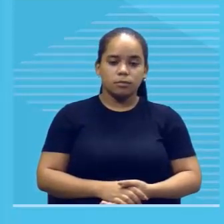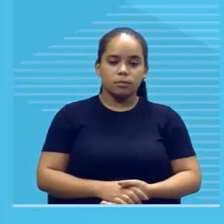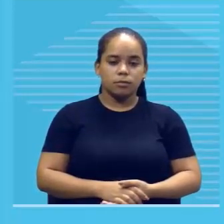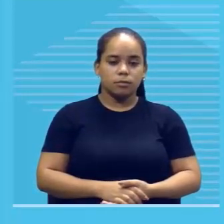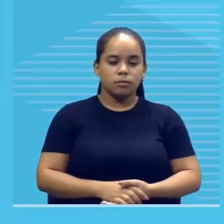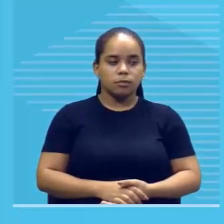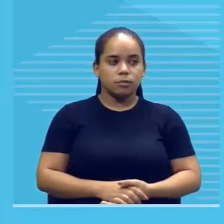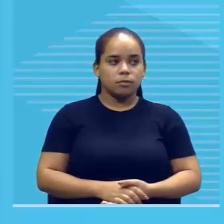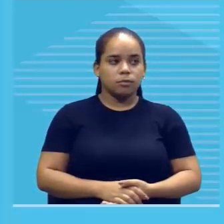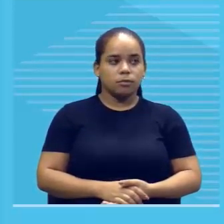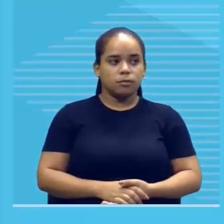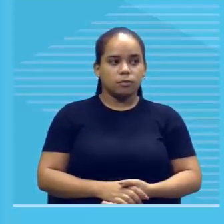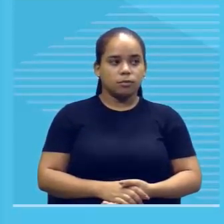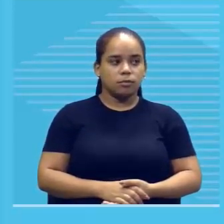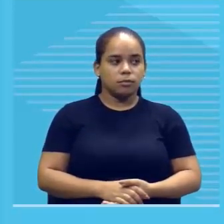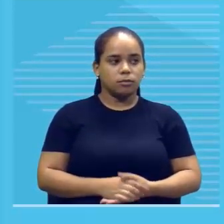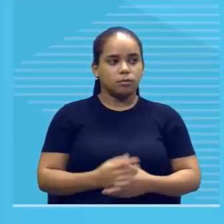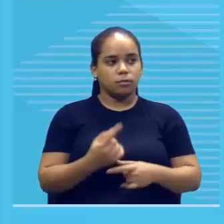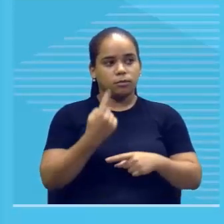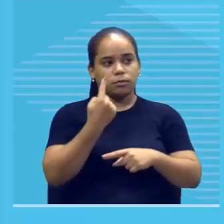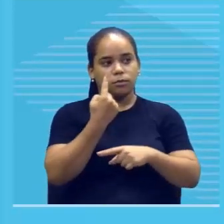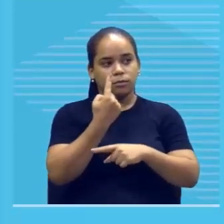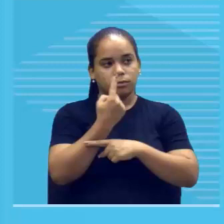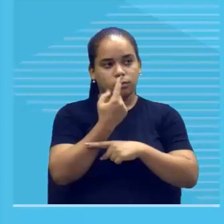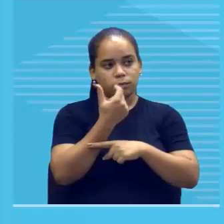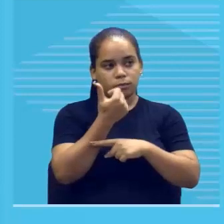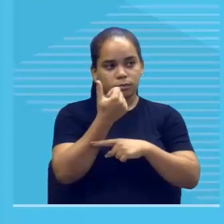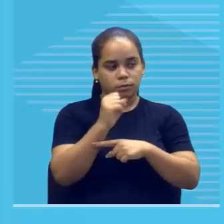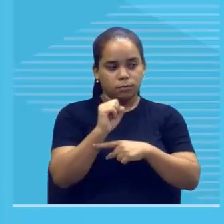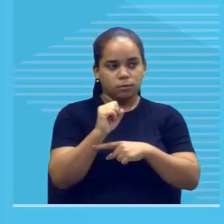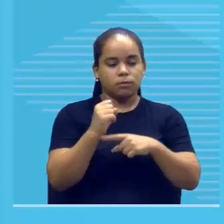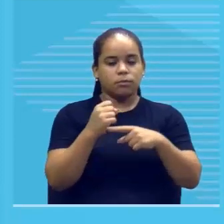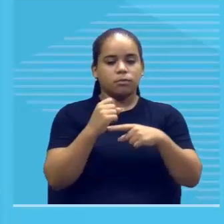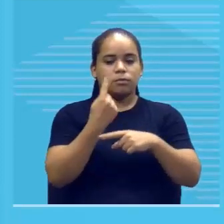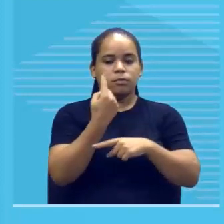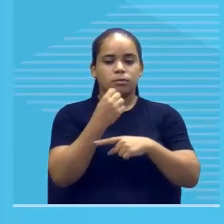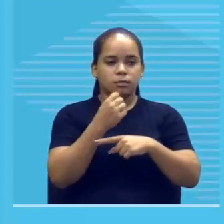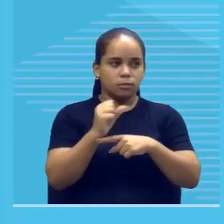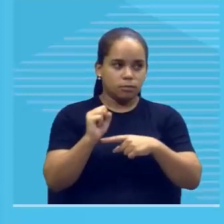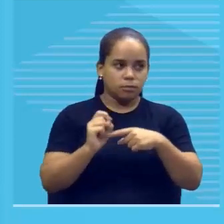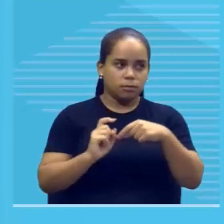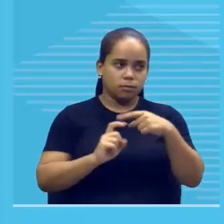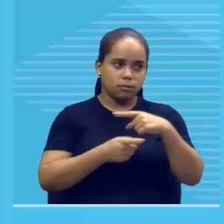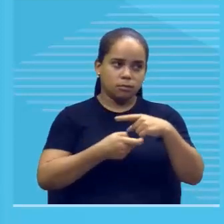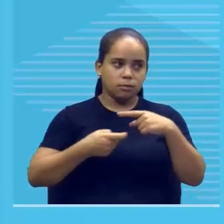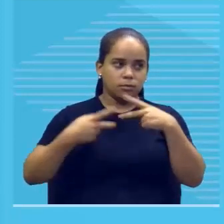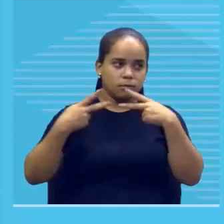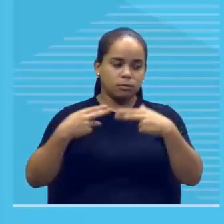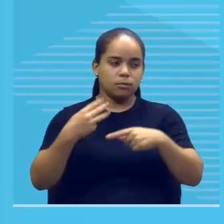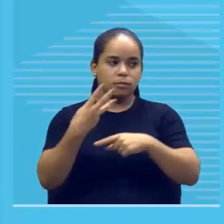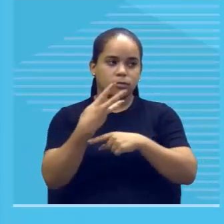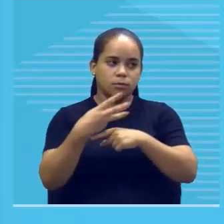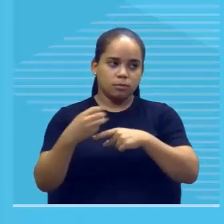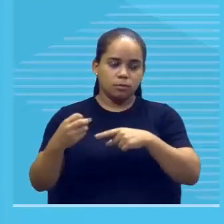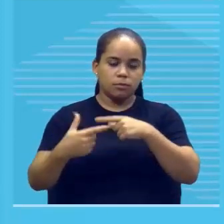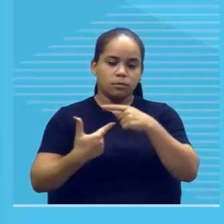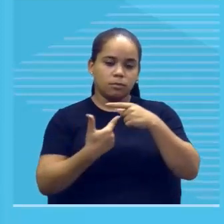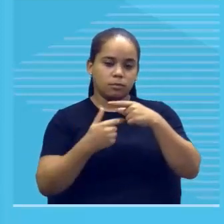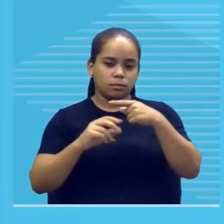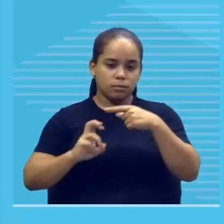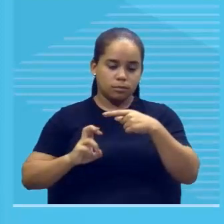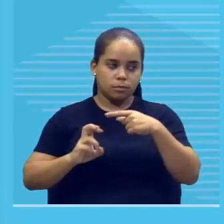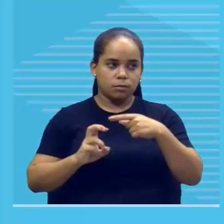há 18 sobre x igual a 30 sobre 25